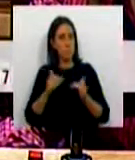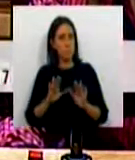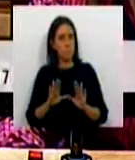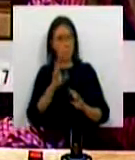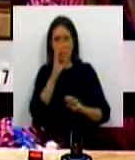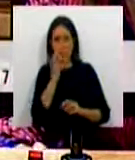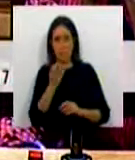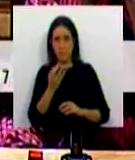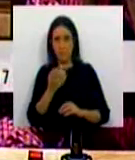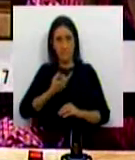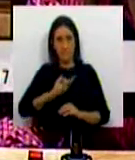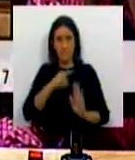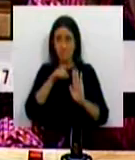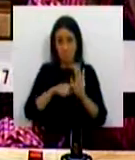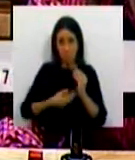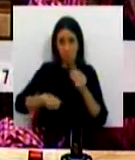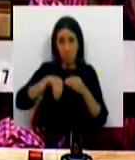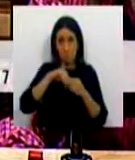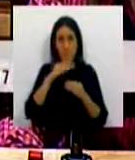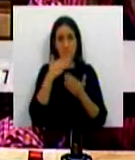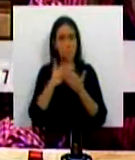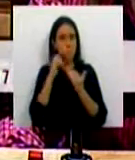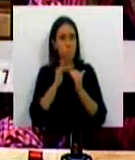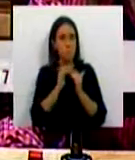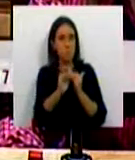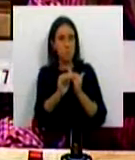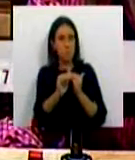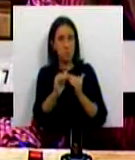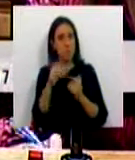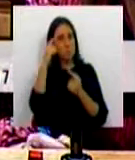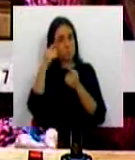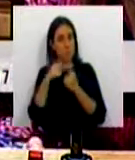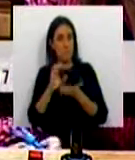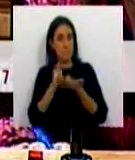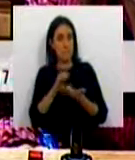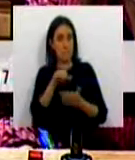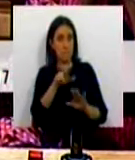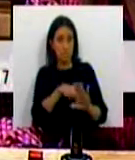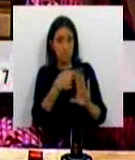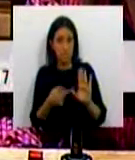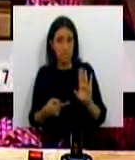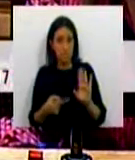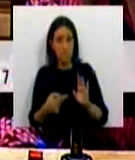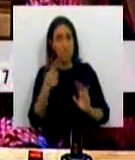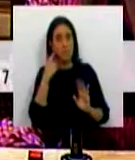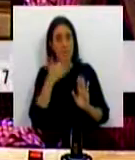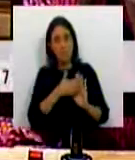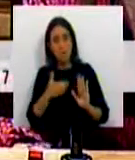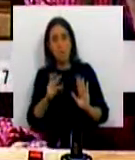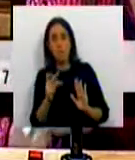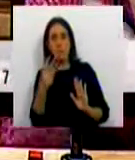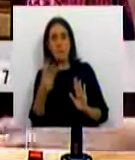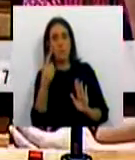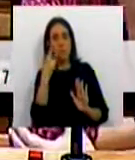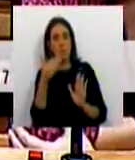se tivermos que tomar medidas adicionais de consolidação para financiar estas reformas, ao fim de 3 anos,